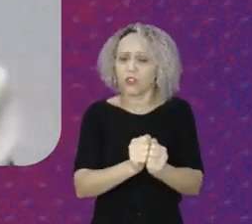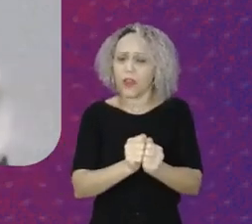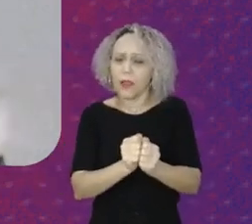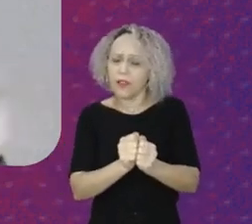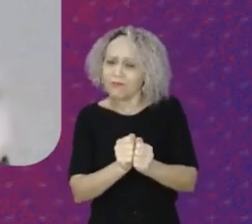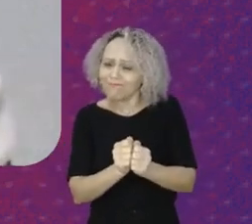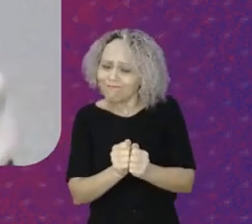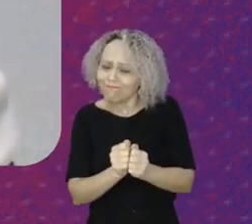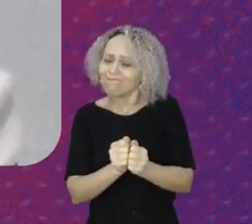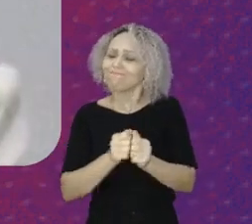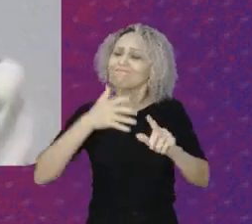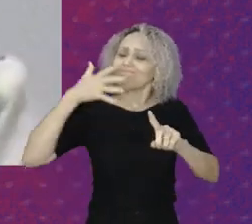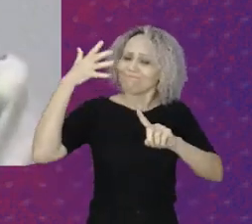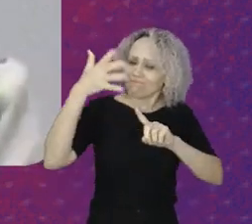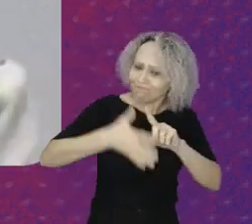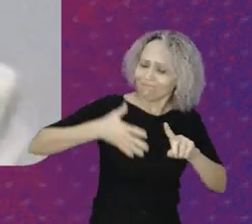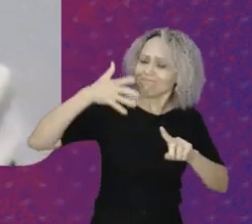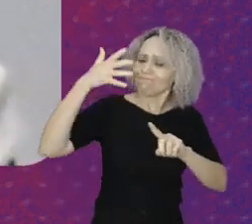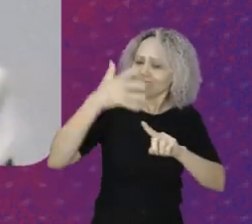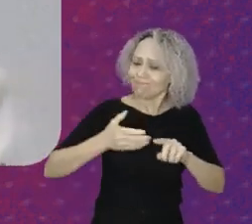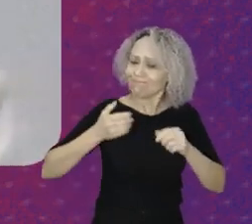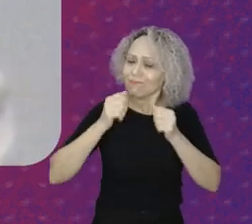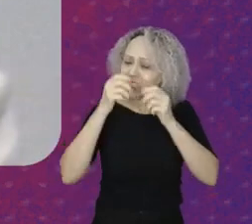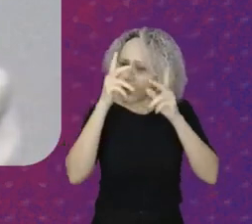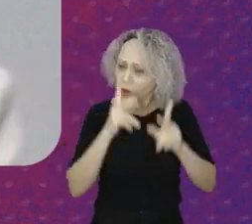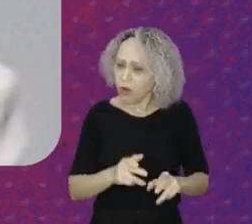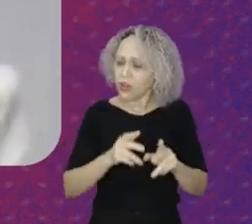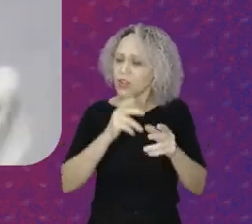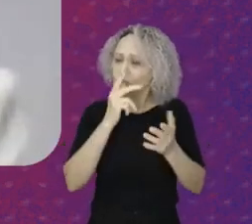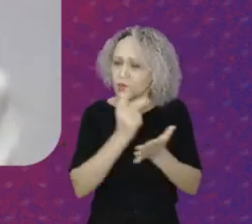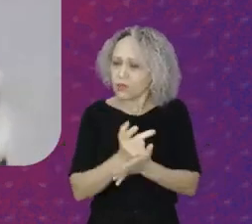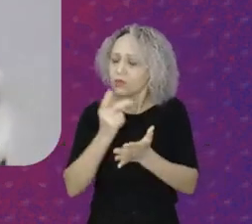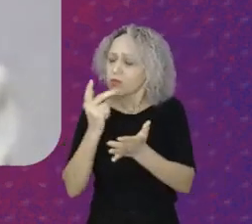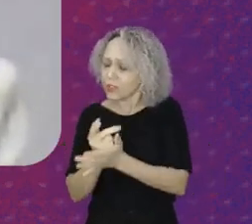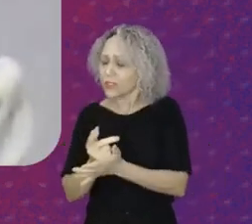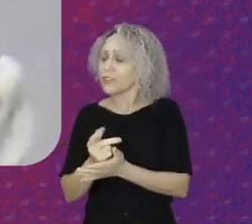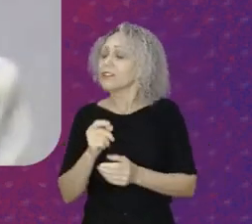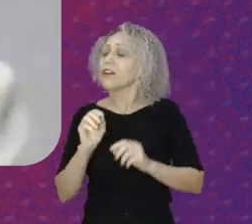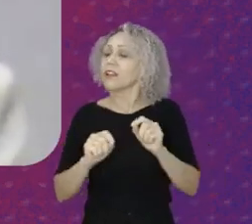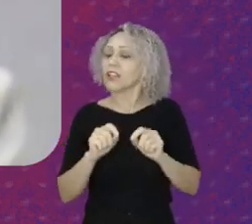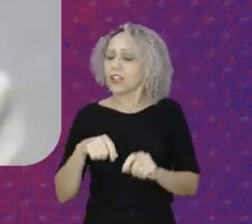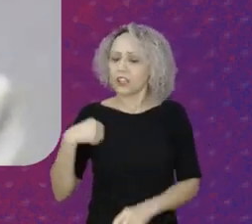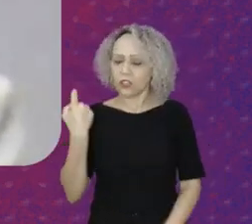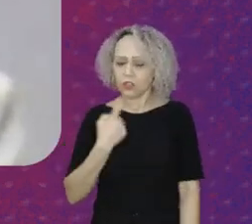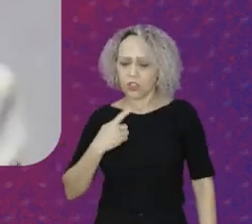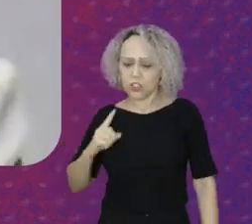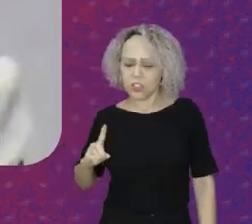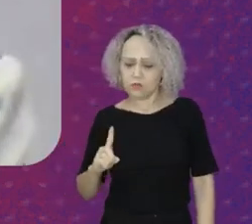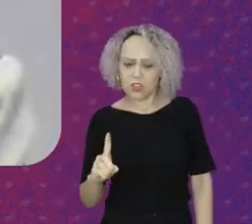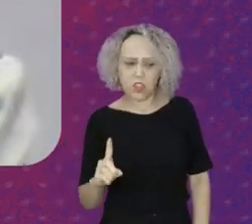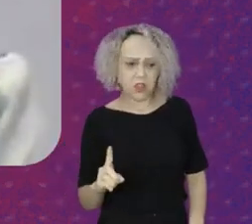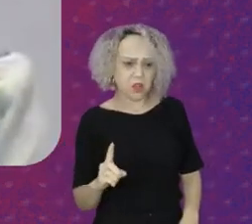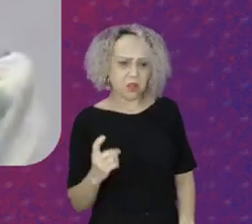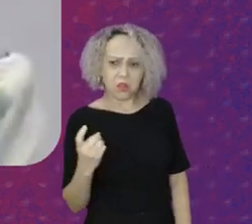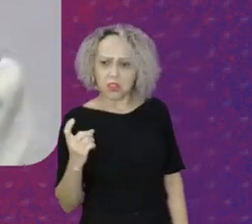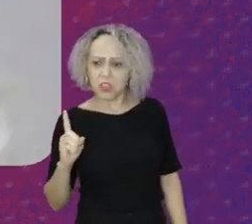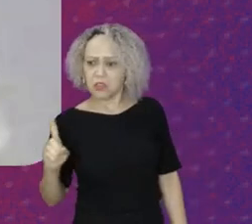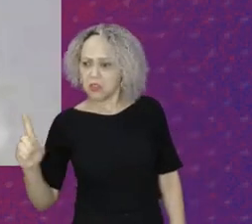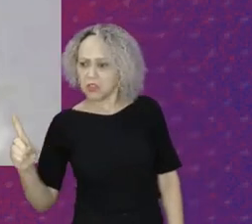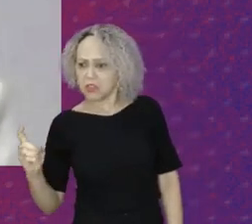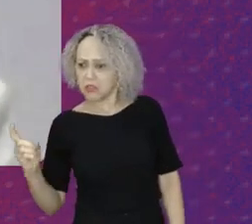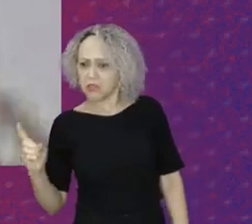juntas. Nós não chegamos até aqui de forma isolada, nem individualizada, chegamos aqui de forma